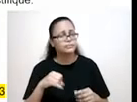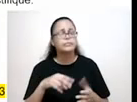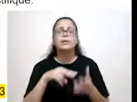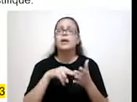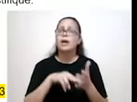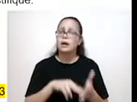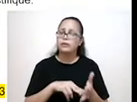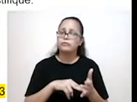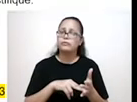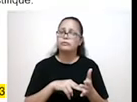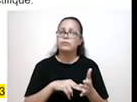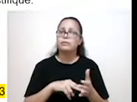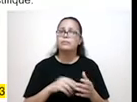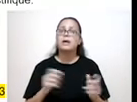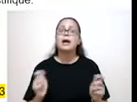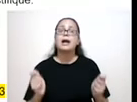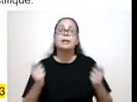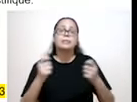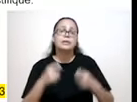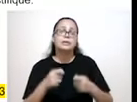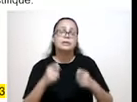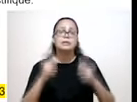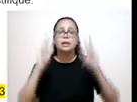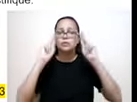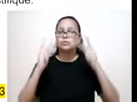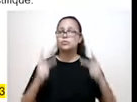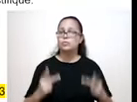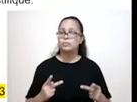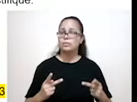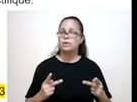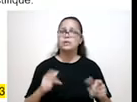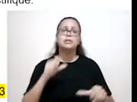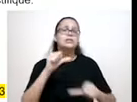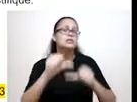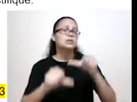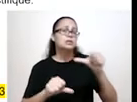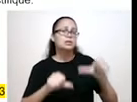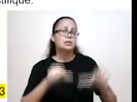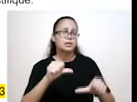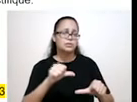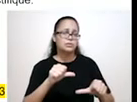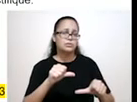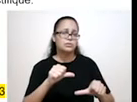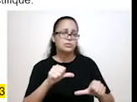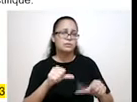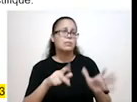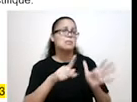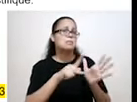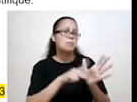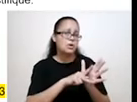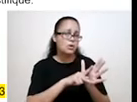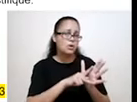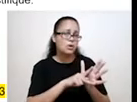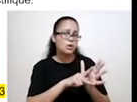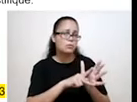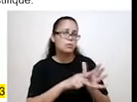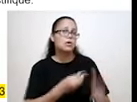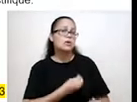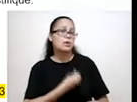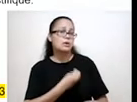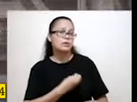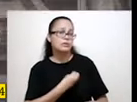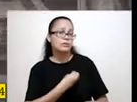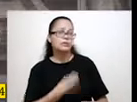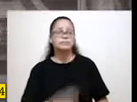de pensar, de criar e de transformar a si mesmo e a realidade ao seu redor. Ok?